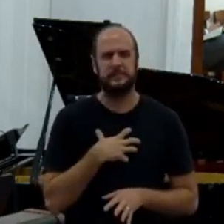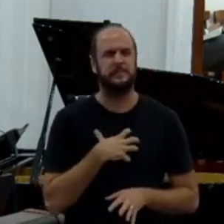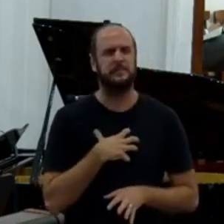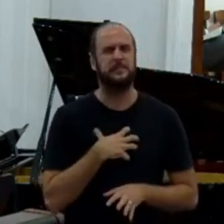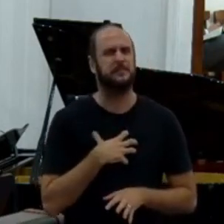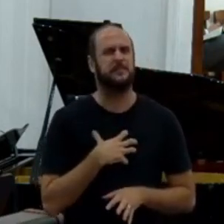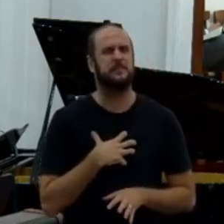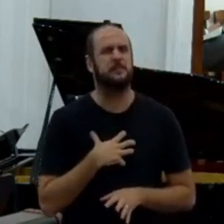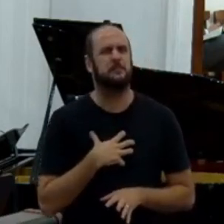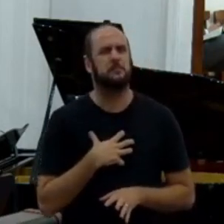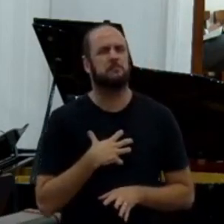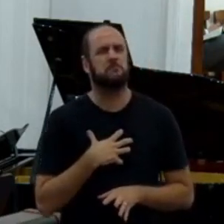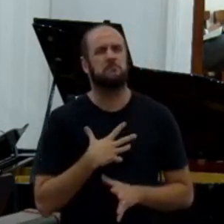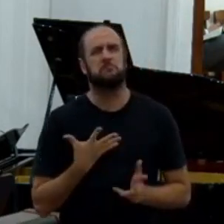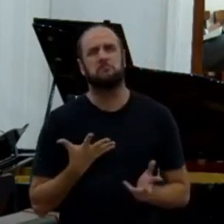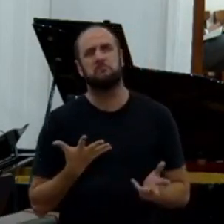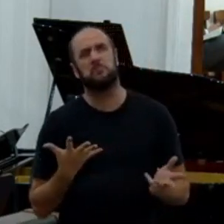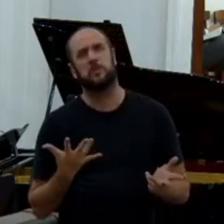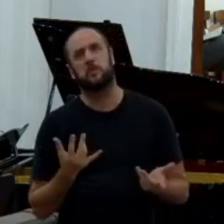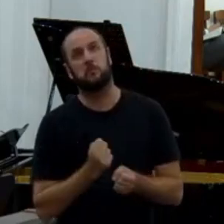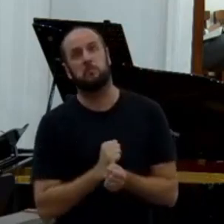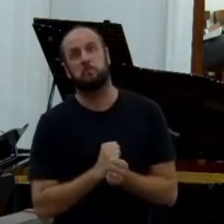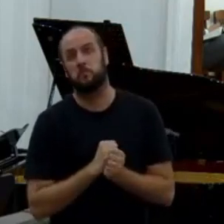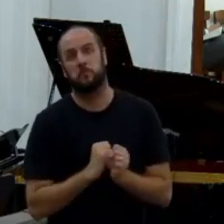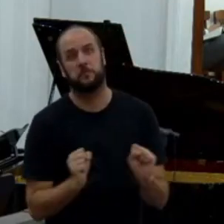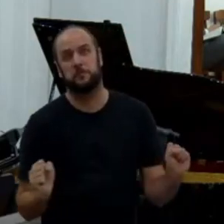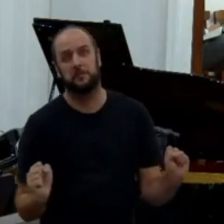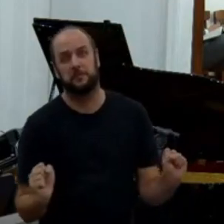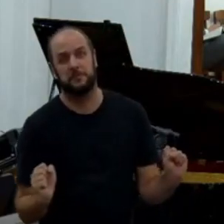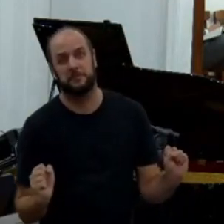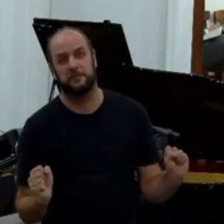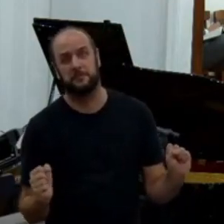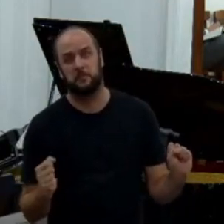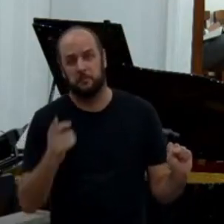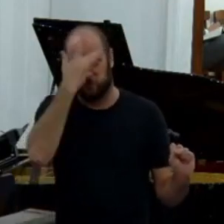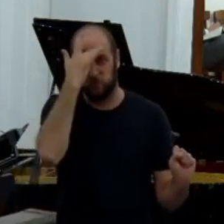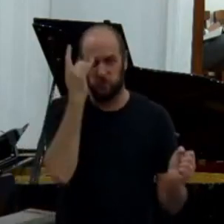que não há possibilidades de alguém iracundo